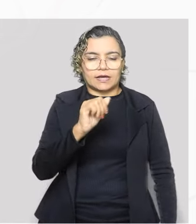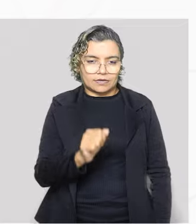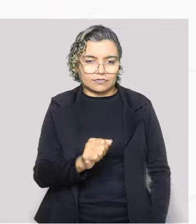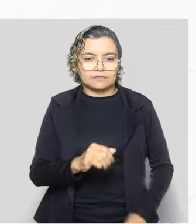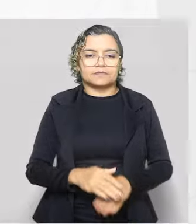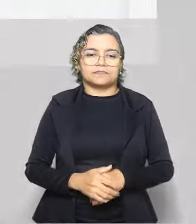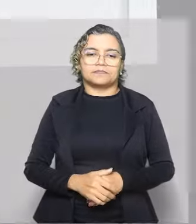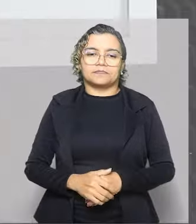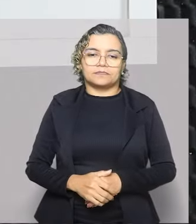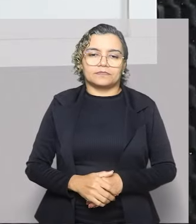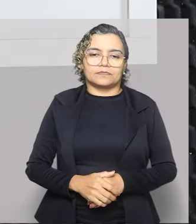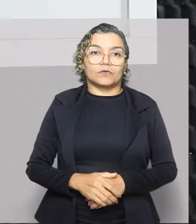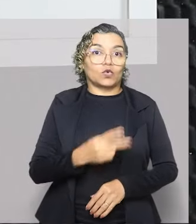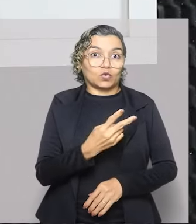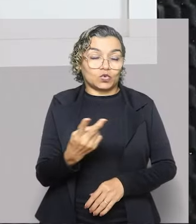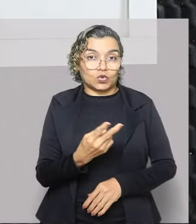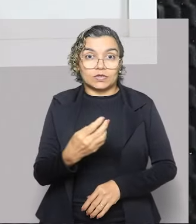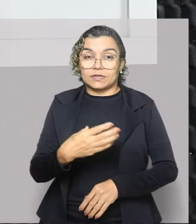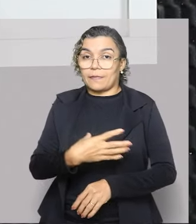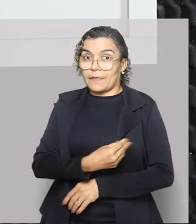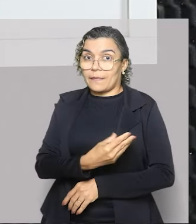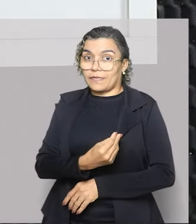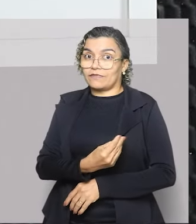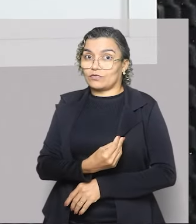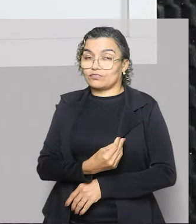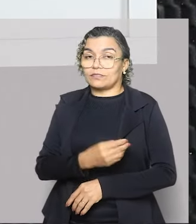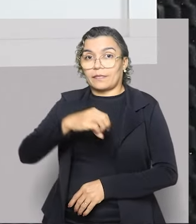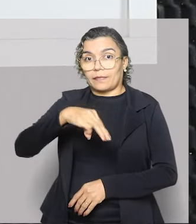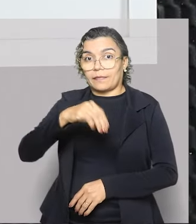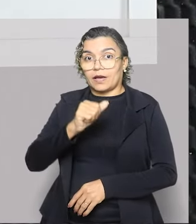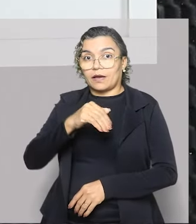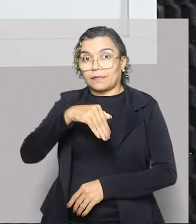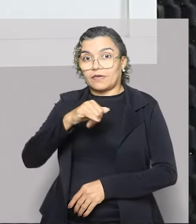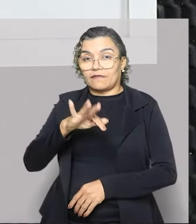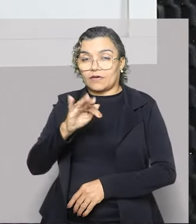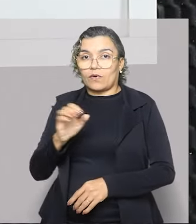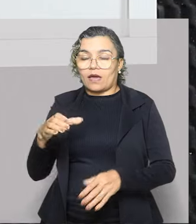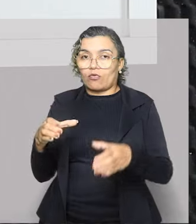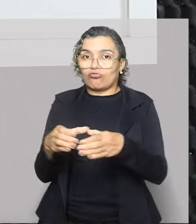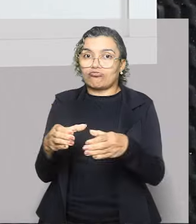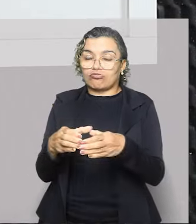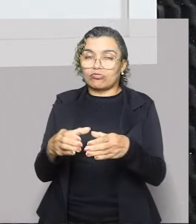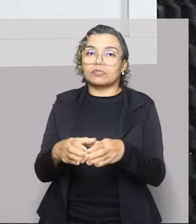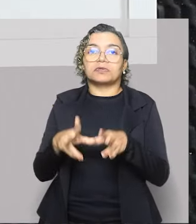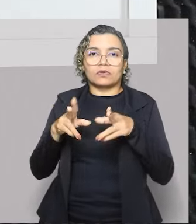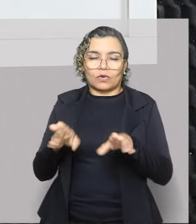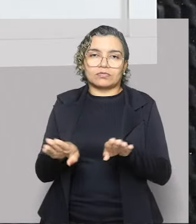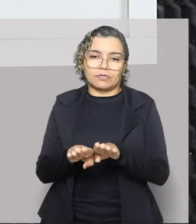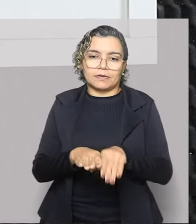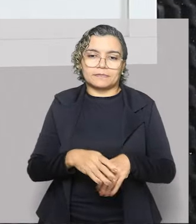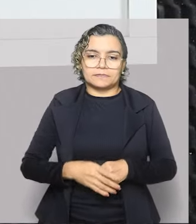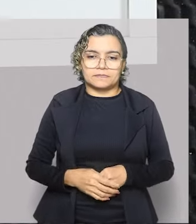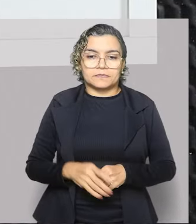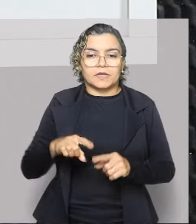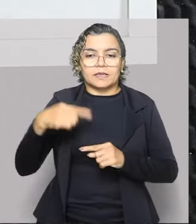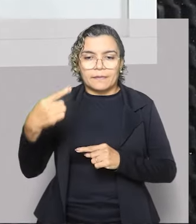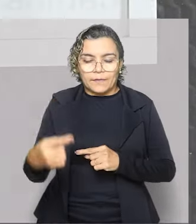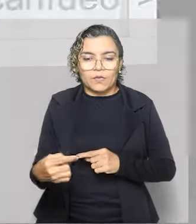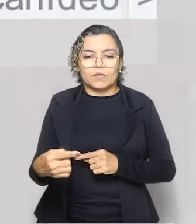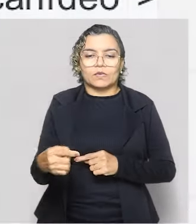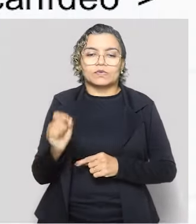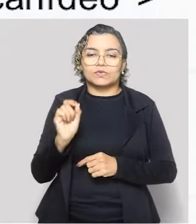tá igual os dois são mamíferos mamífero é o qu gente mamífero é uma classe tá também tá igual logo depois de